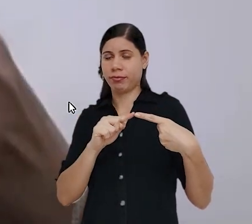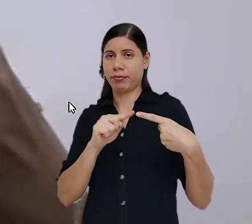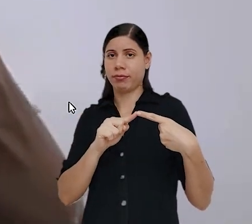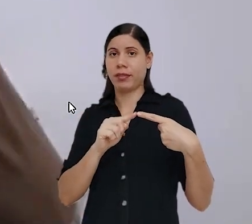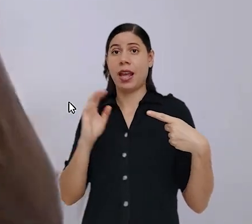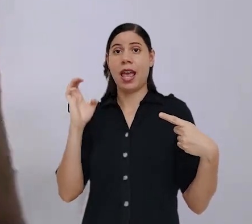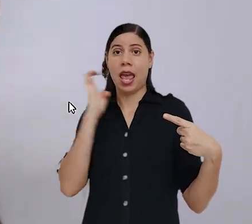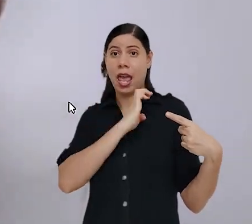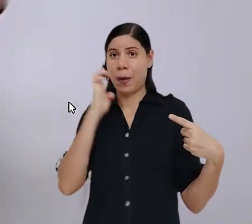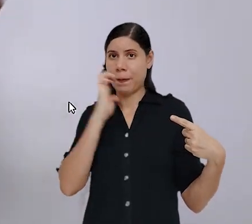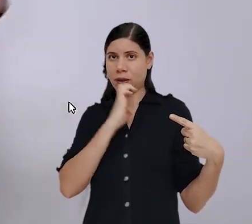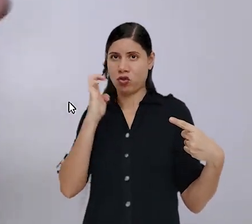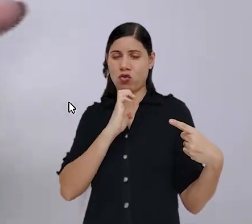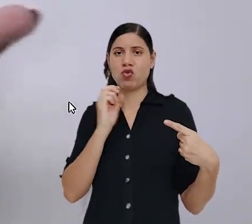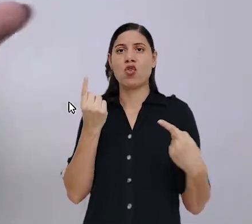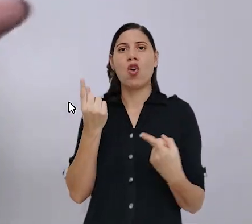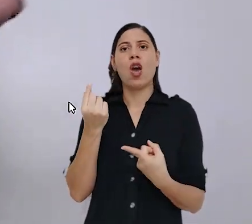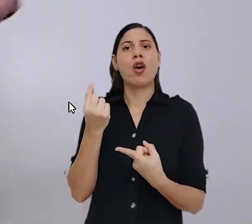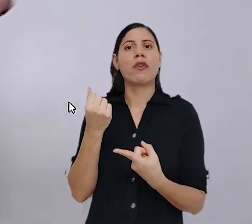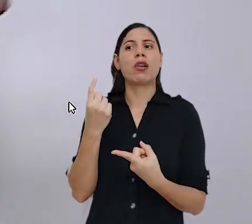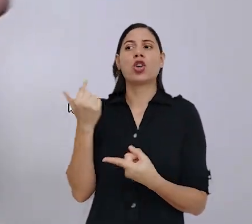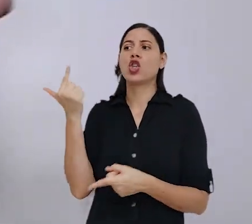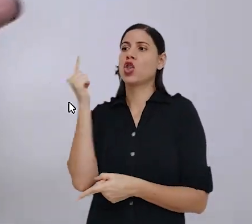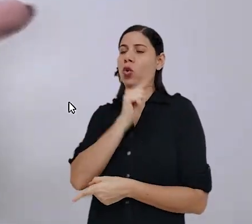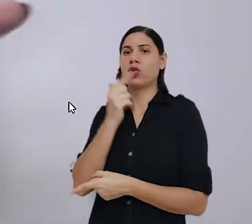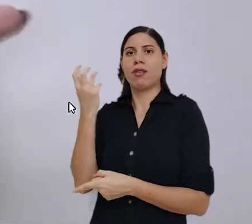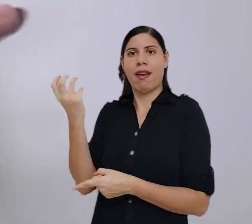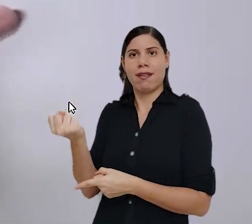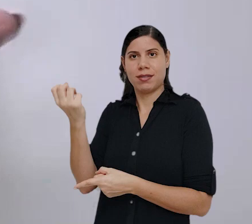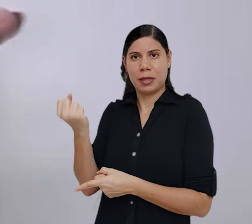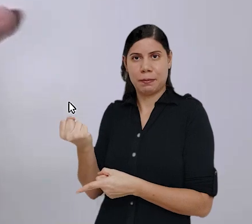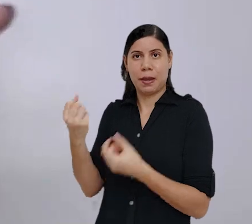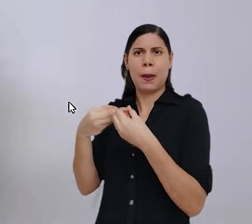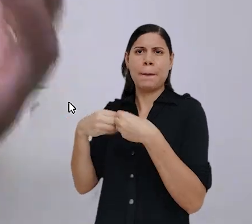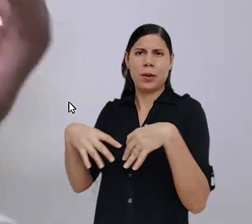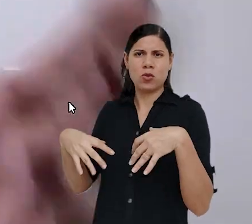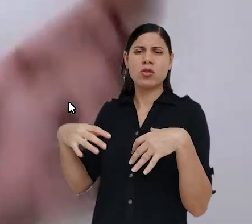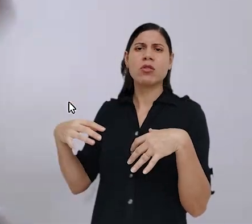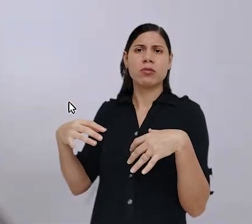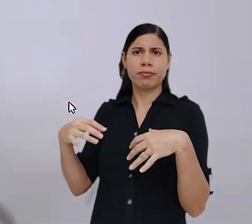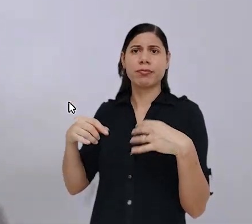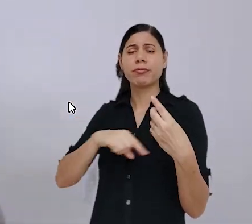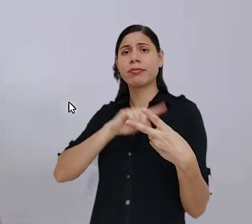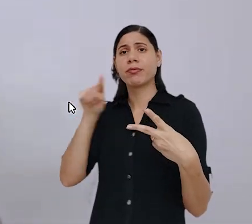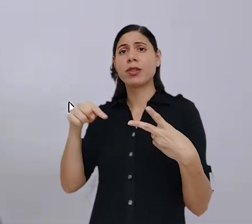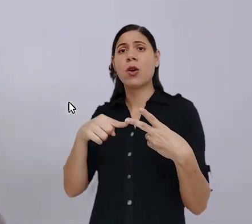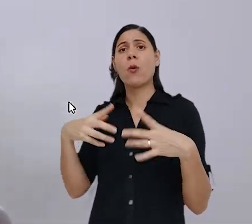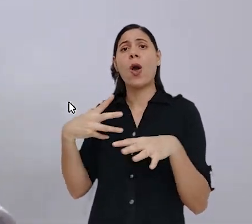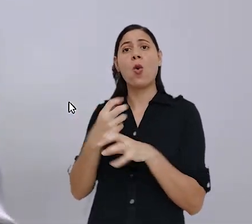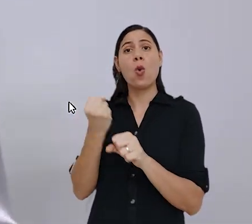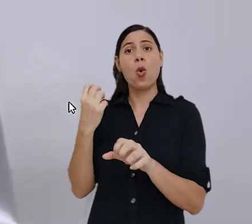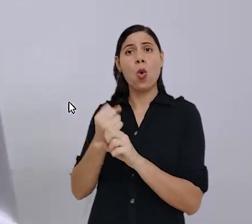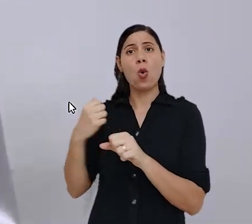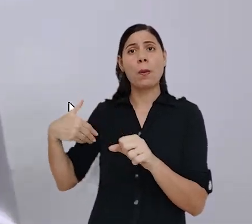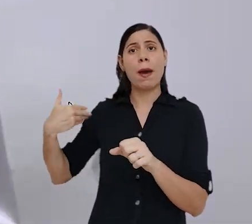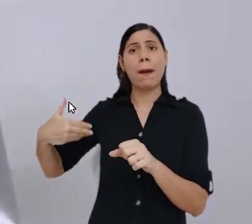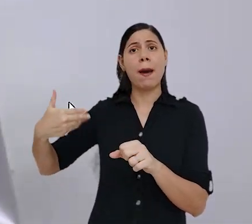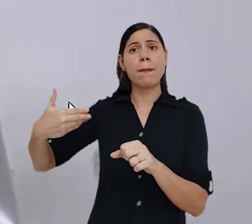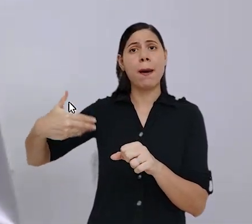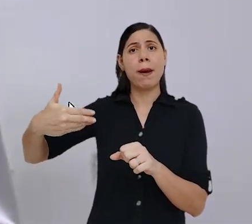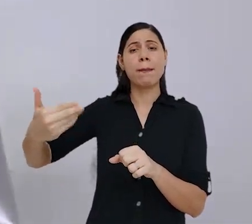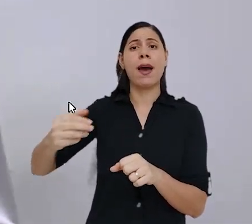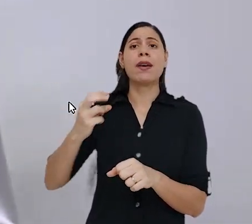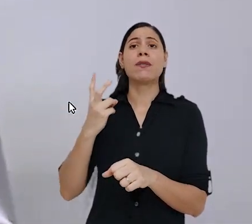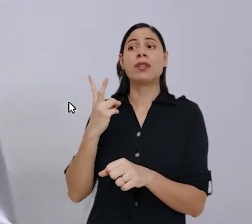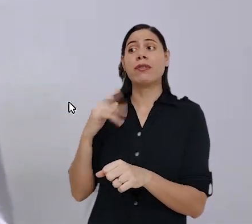dano emergente, que é um valor que você deixou de receber, ou um prejuízo que você sofreu, ou um lucro cessante, que é um valor que você